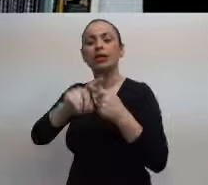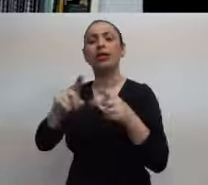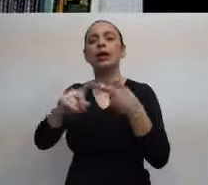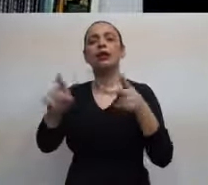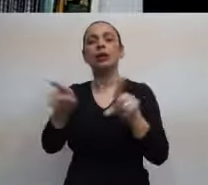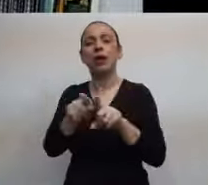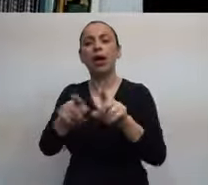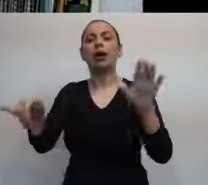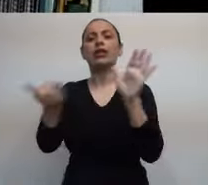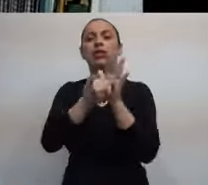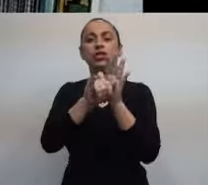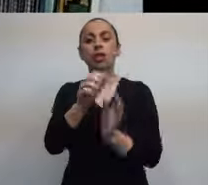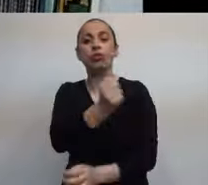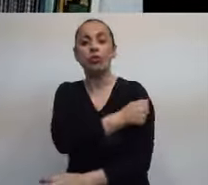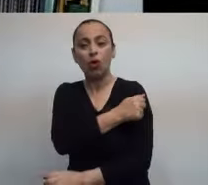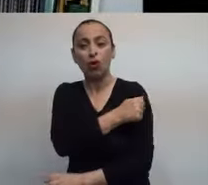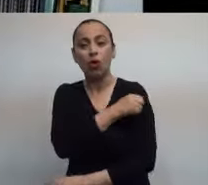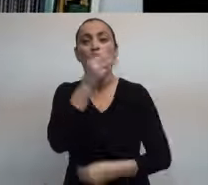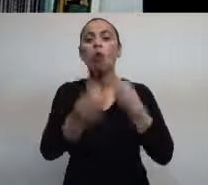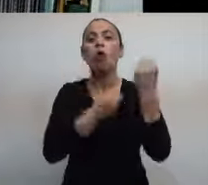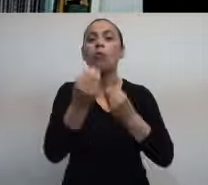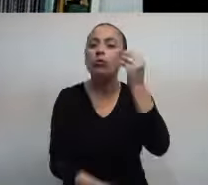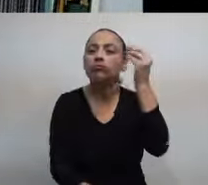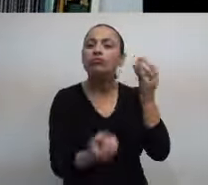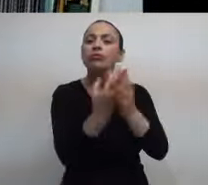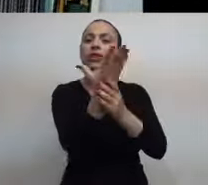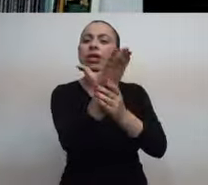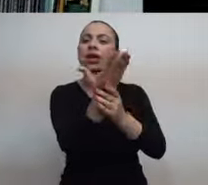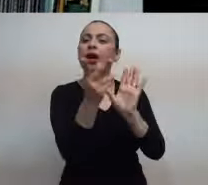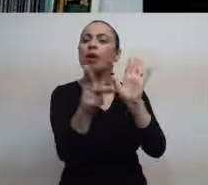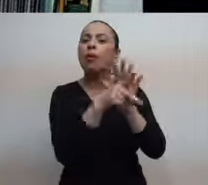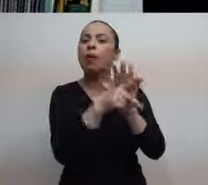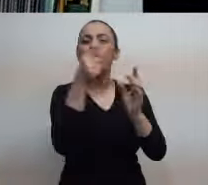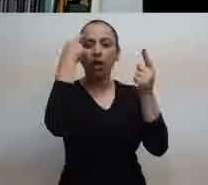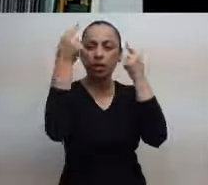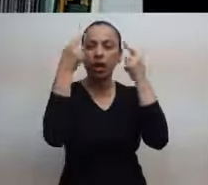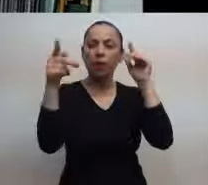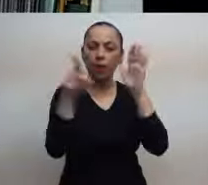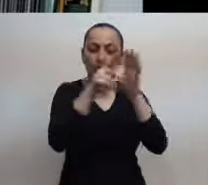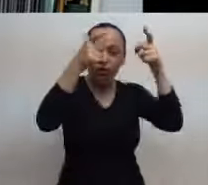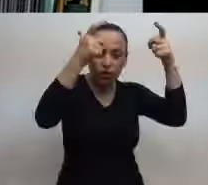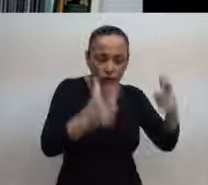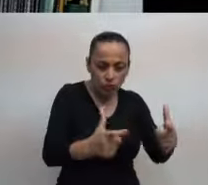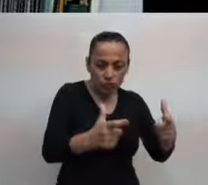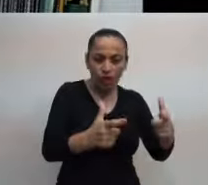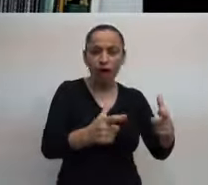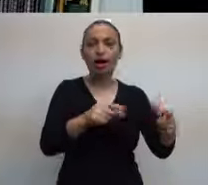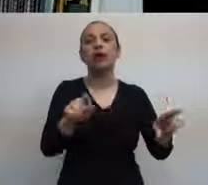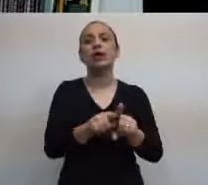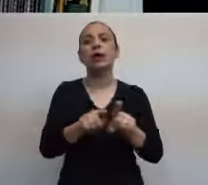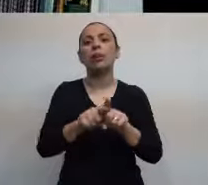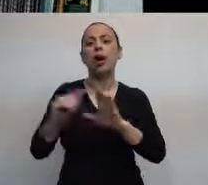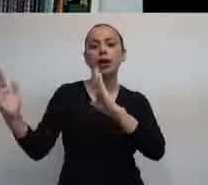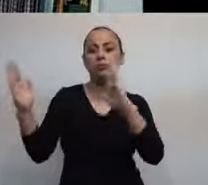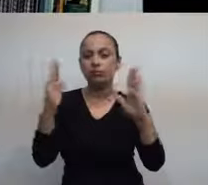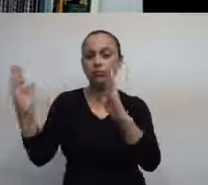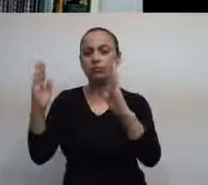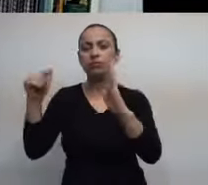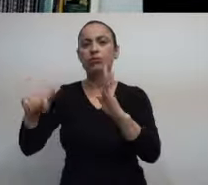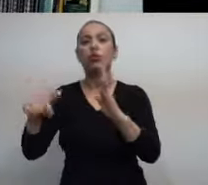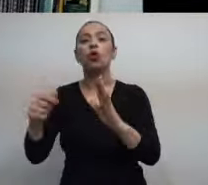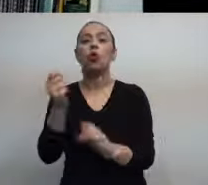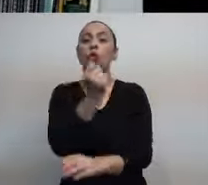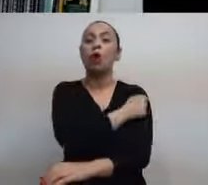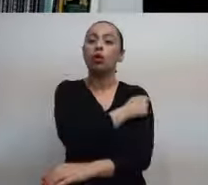identidade no aluno através da construção da noção de lugar e